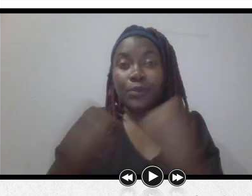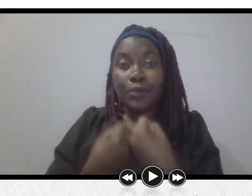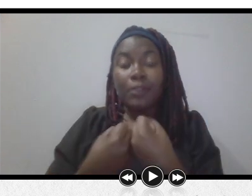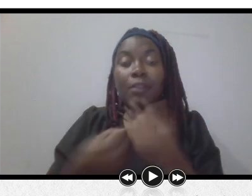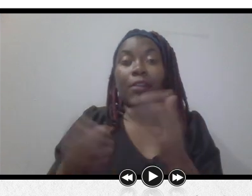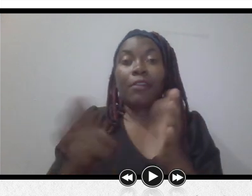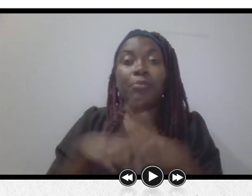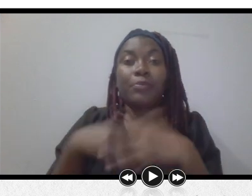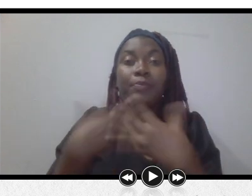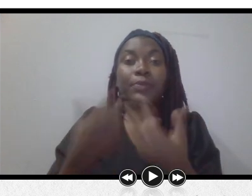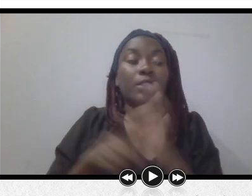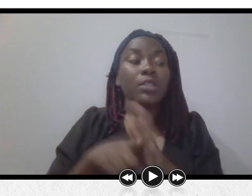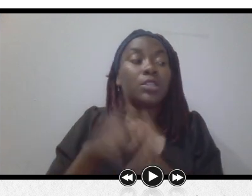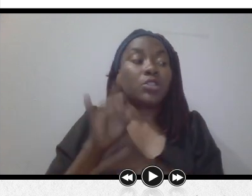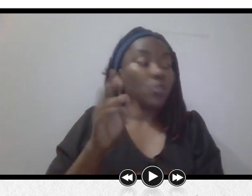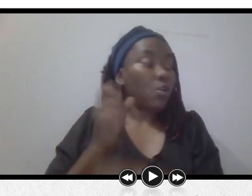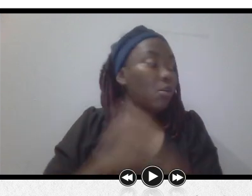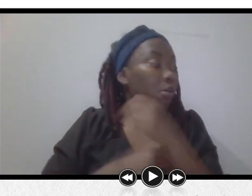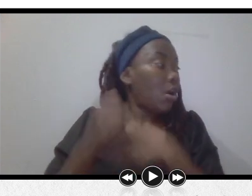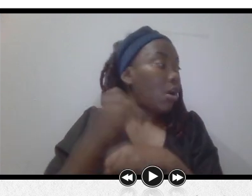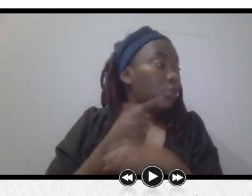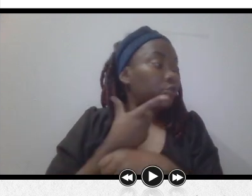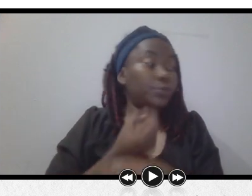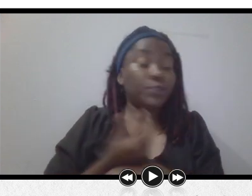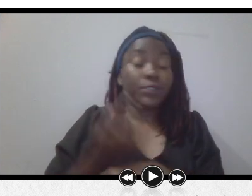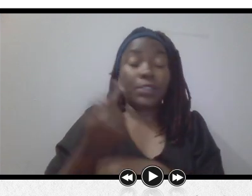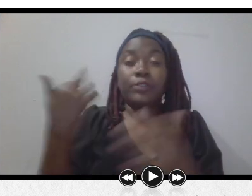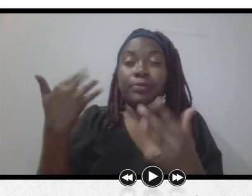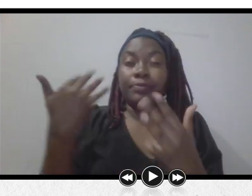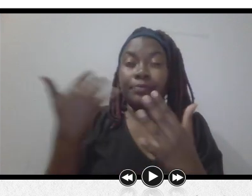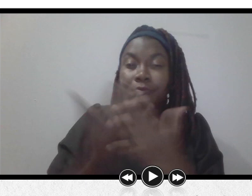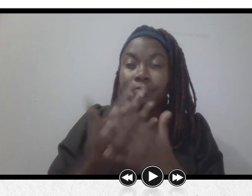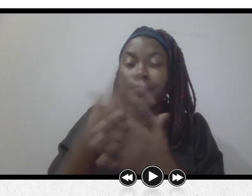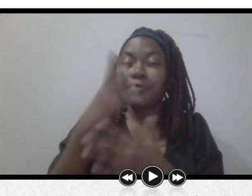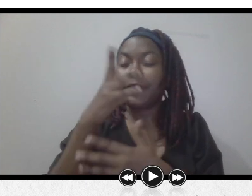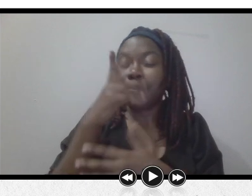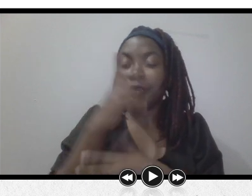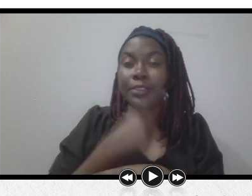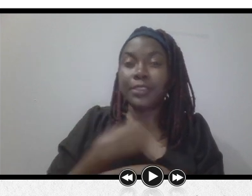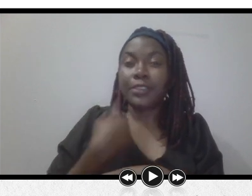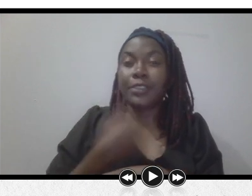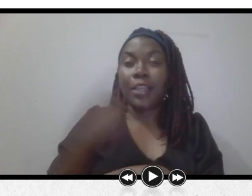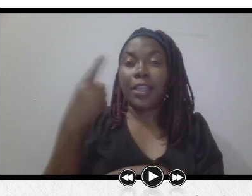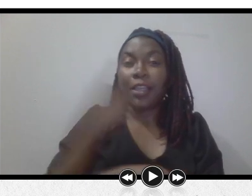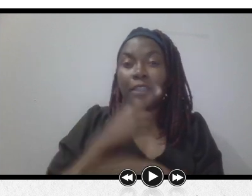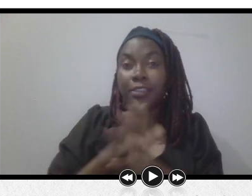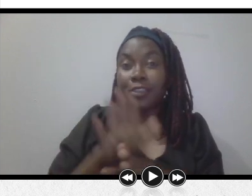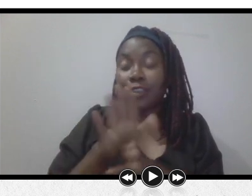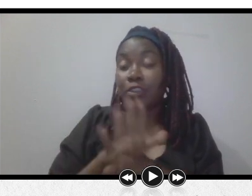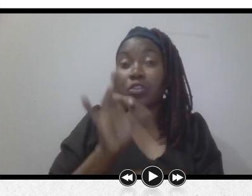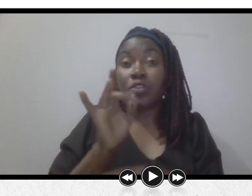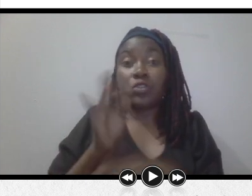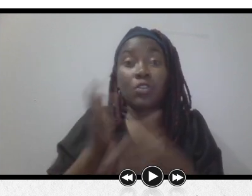lei somente no ano de 2007. Né? Então, um longo percurso legislativo, né, para que nós tivéssemos essa diretriz, e somente